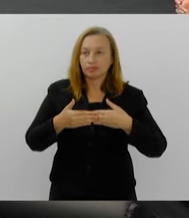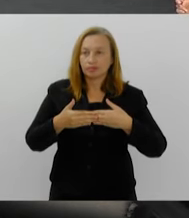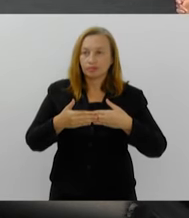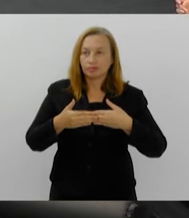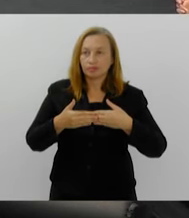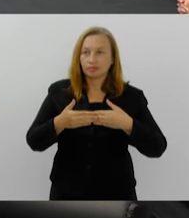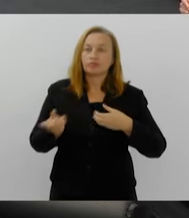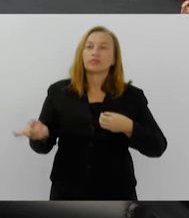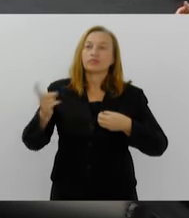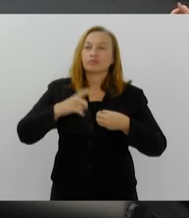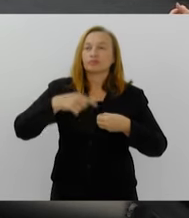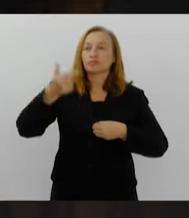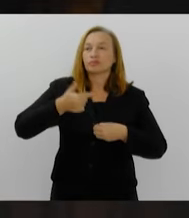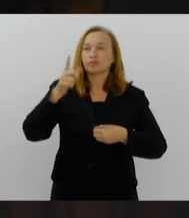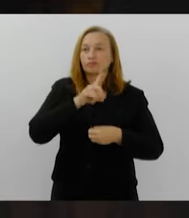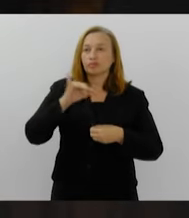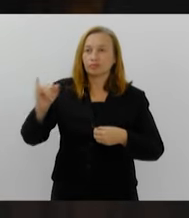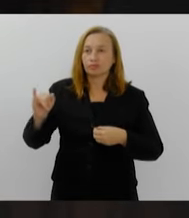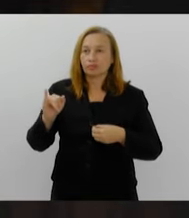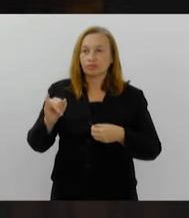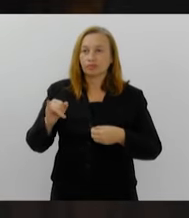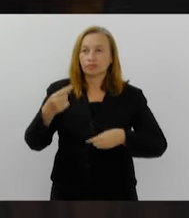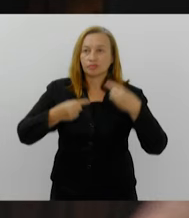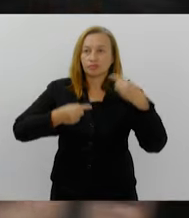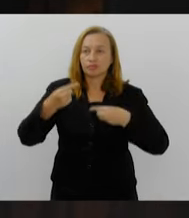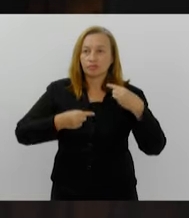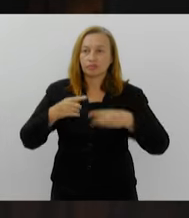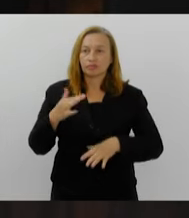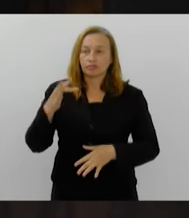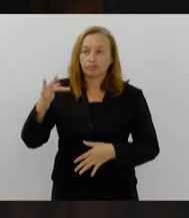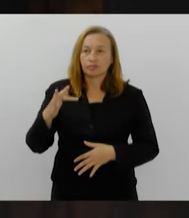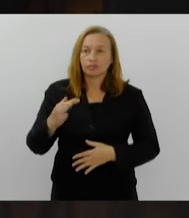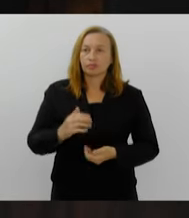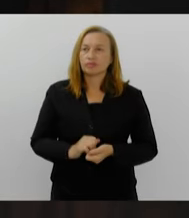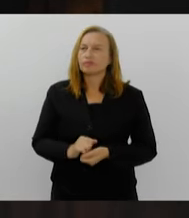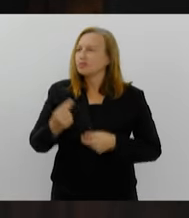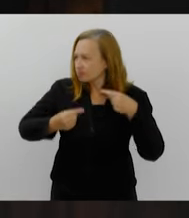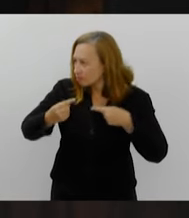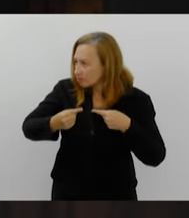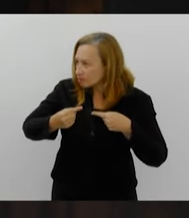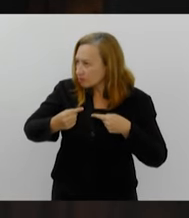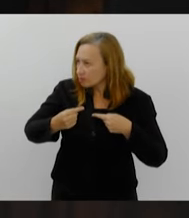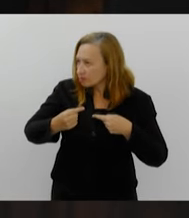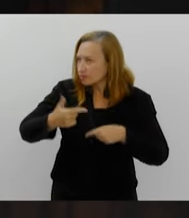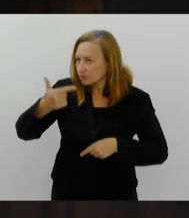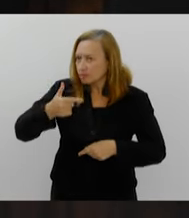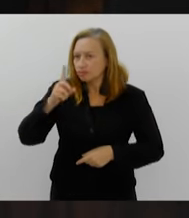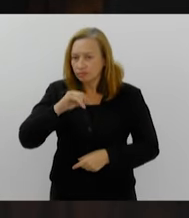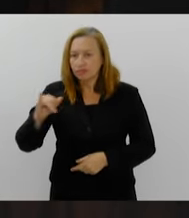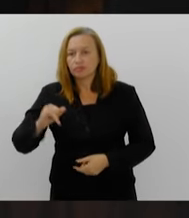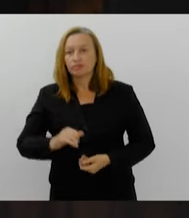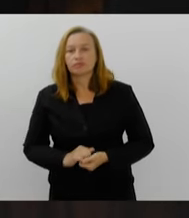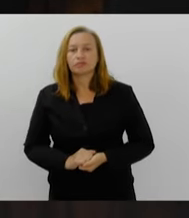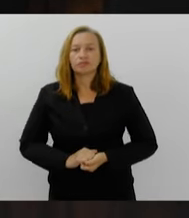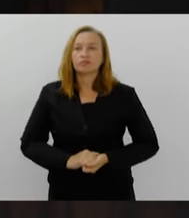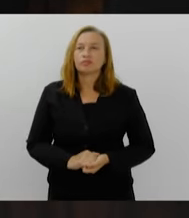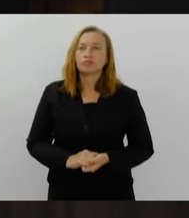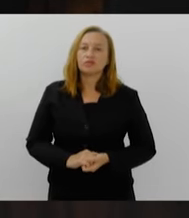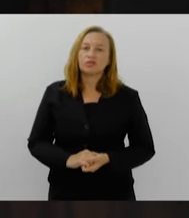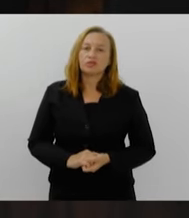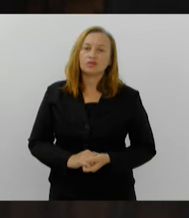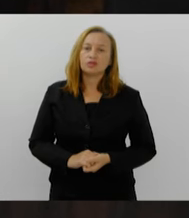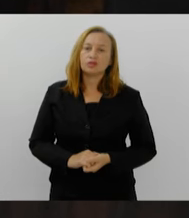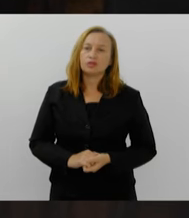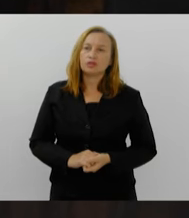Volta em segundo dia para discussão prévia. Para discutir. Volta em segundo dia. É, segundo dia para